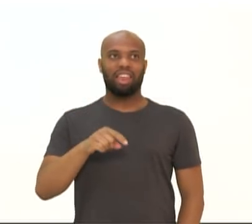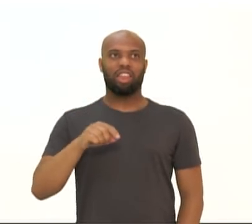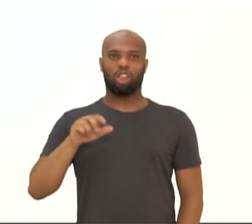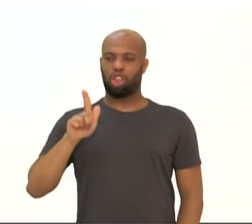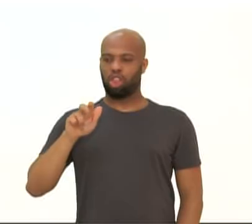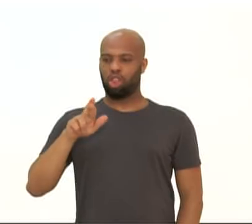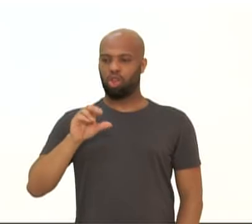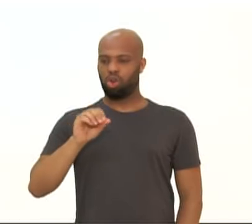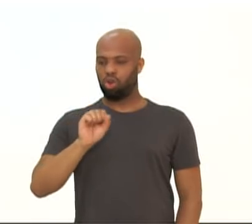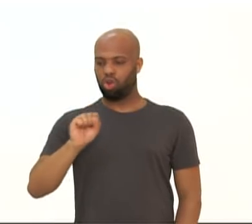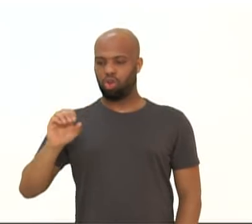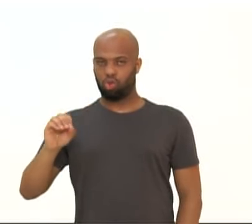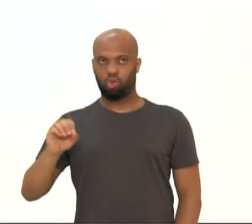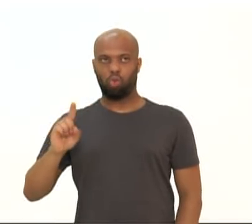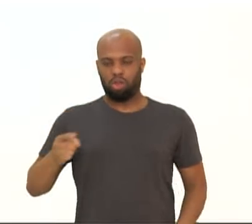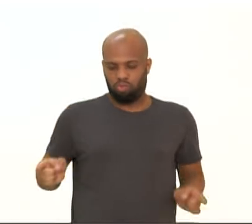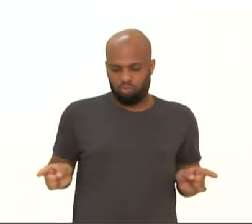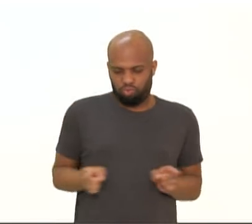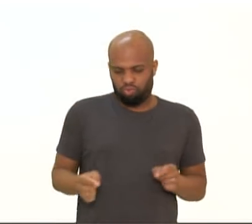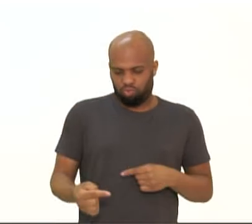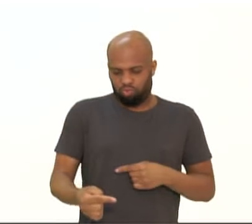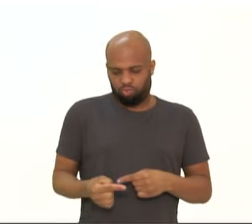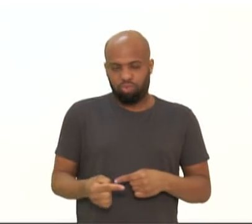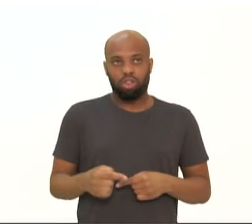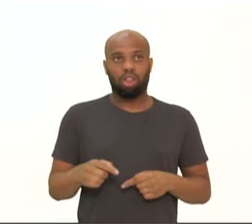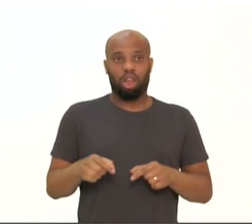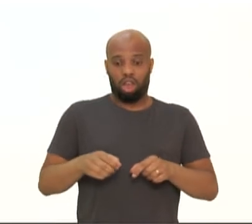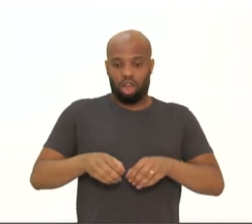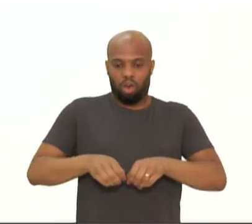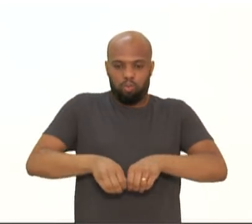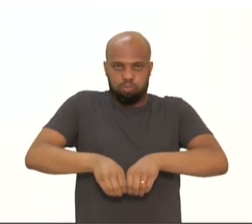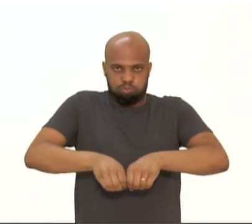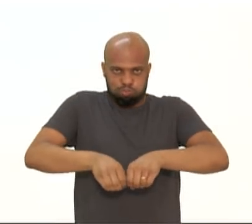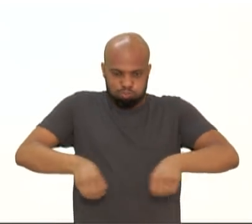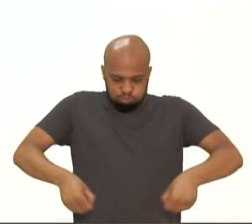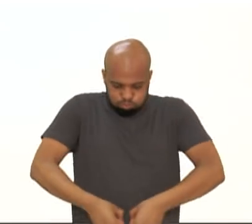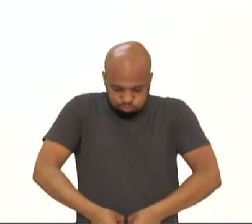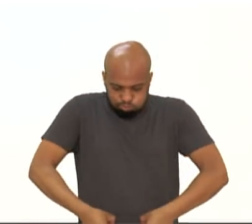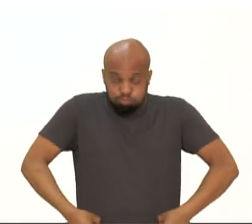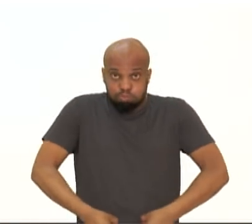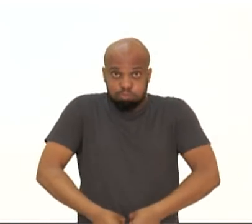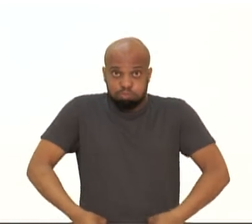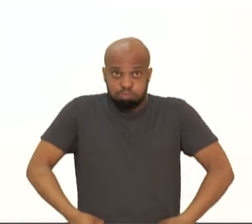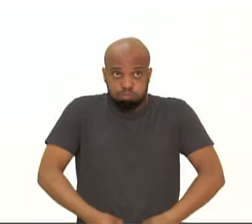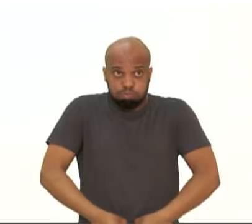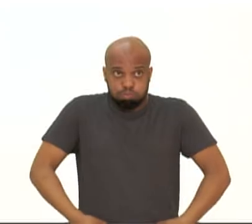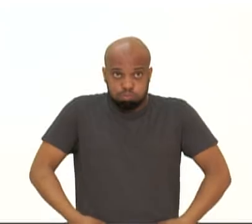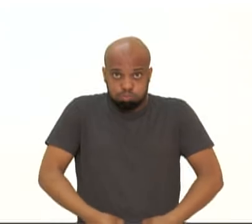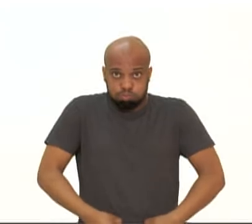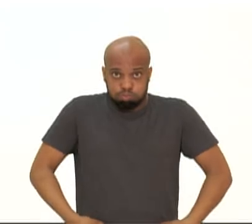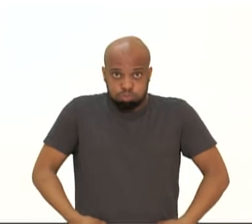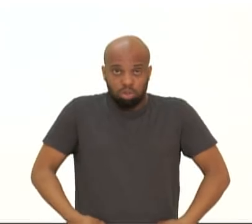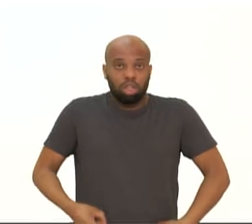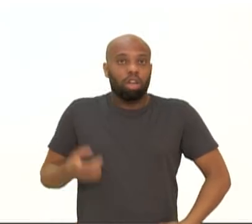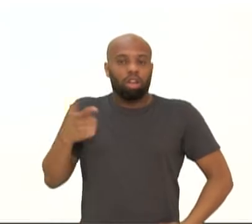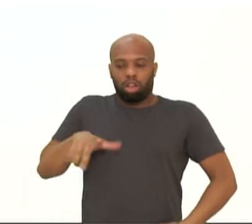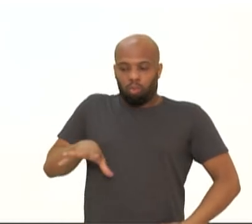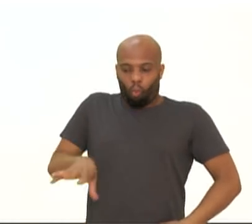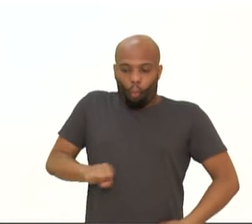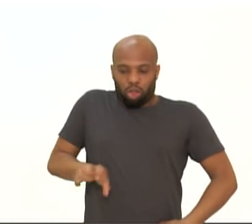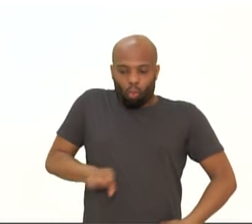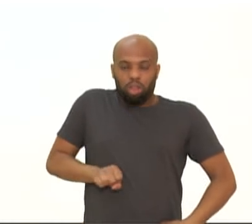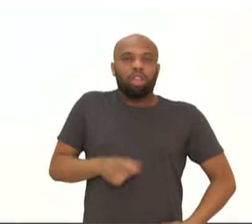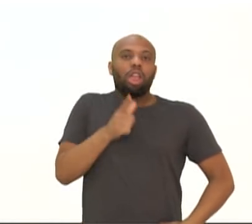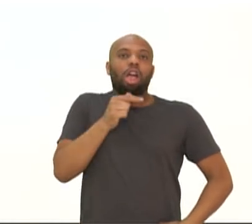que é esse mais curtinho aqui. Ele é mais largo também, tá? E ele é responsável por absorver água